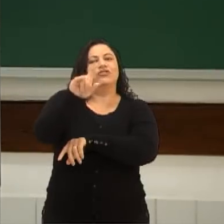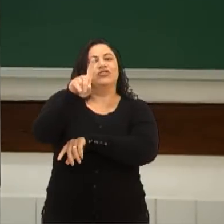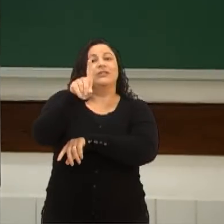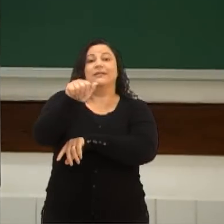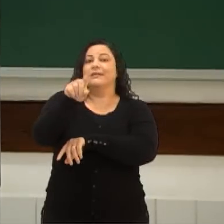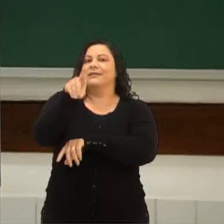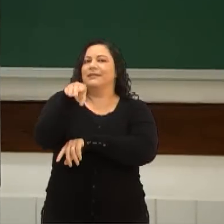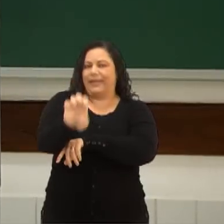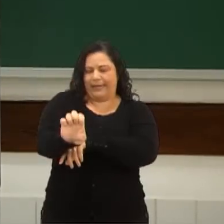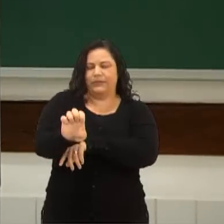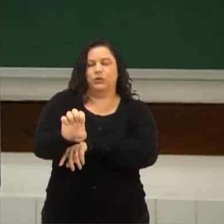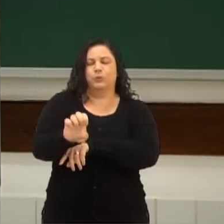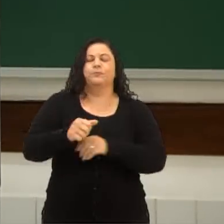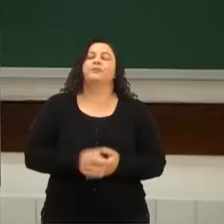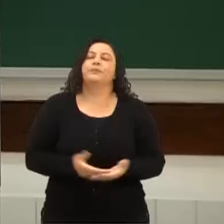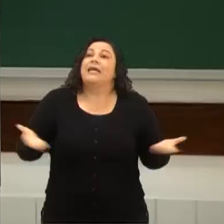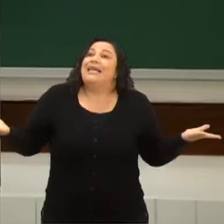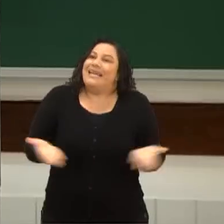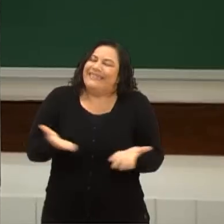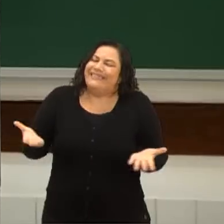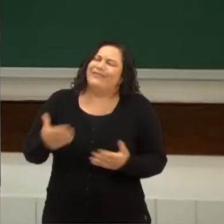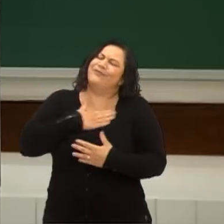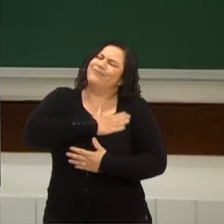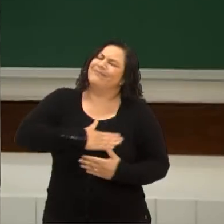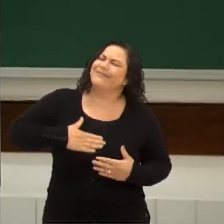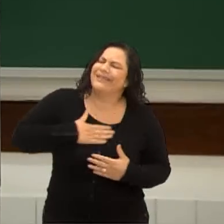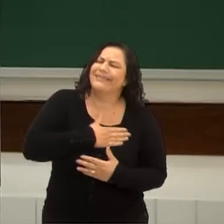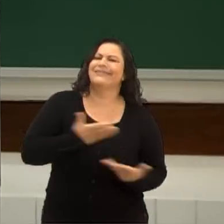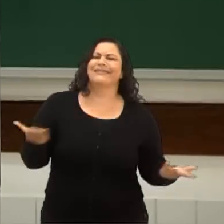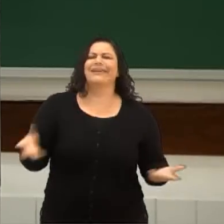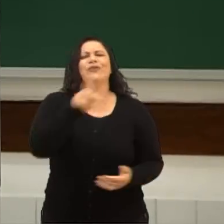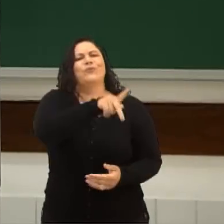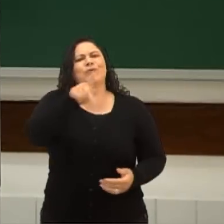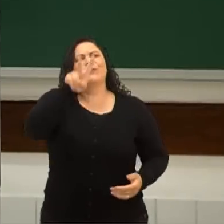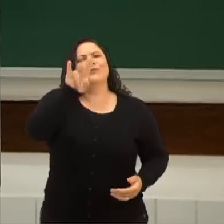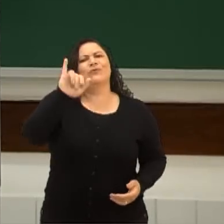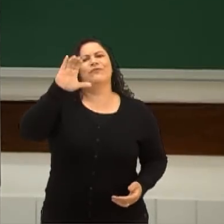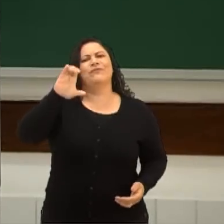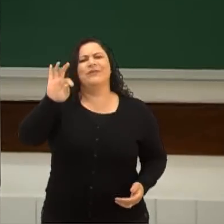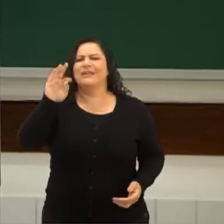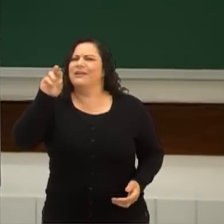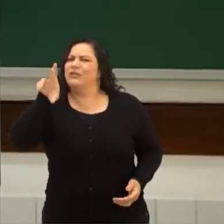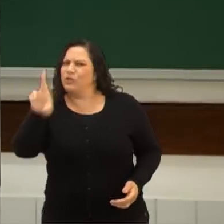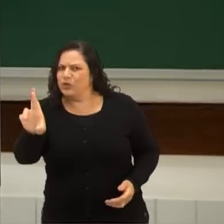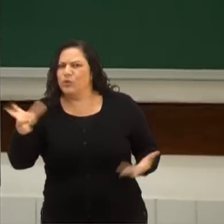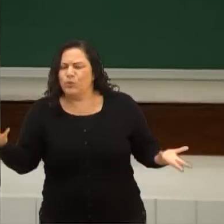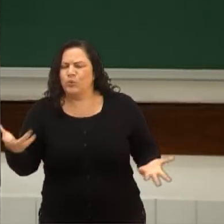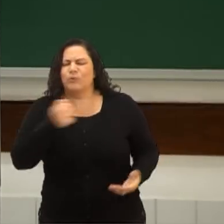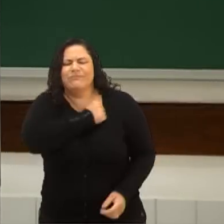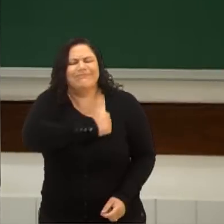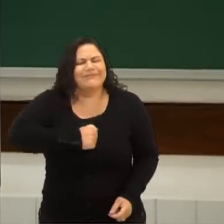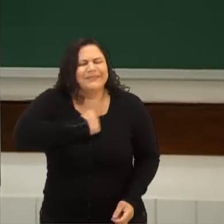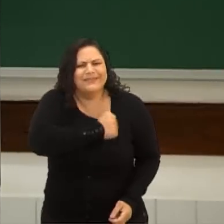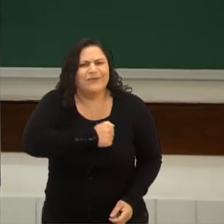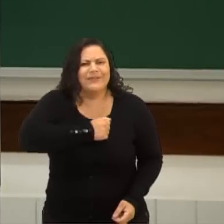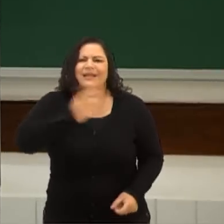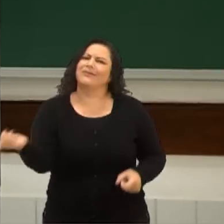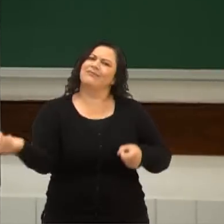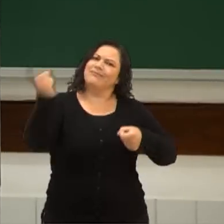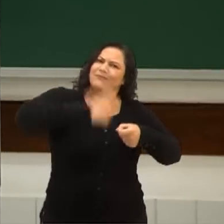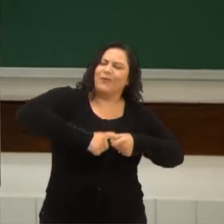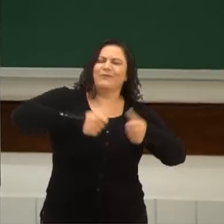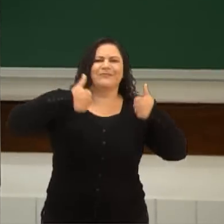prazer, tá? Eu sou Victor Moreira Lima, vou morrer de saudade e voltem! Fiquem bem, galera. Um abraço.